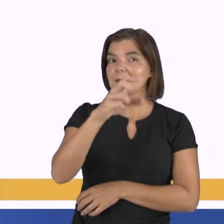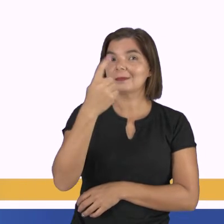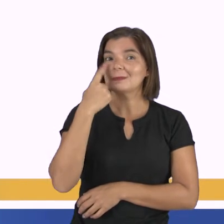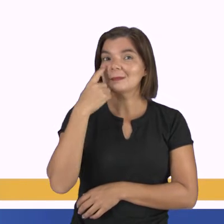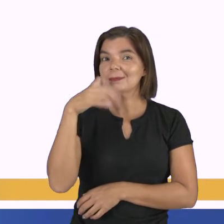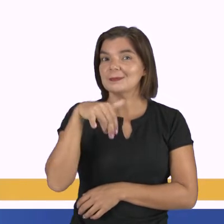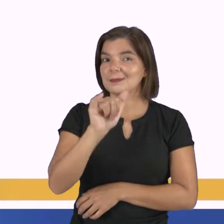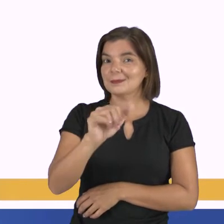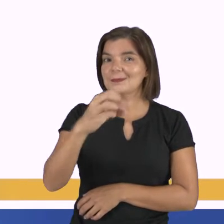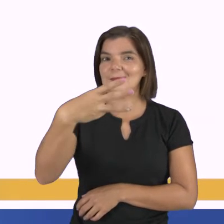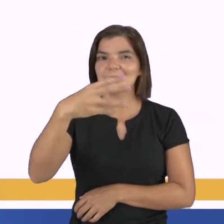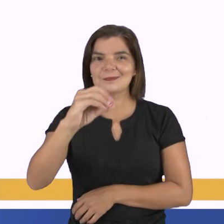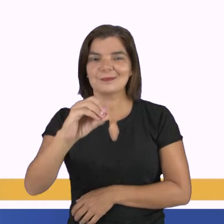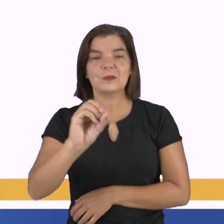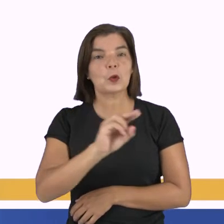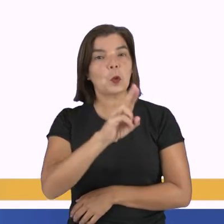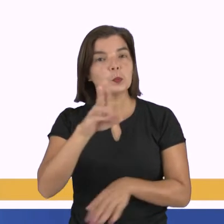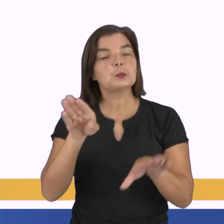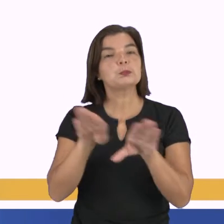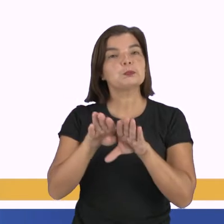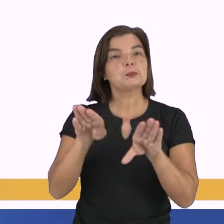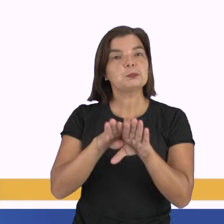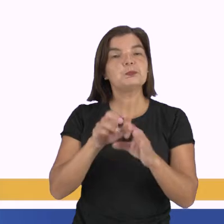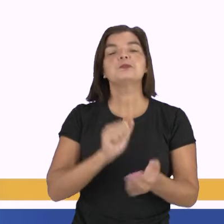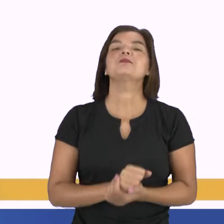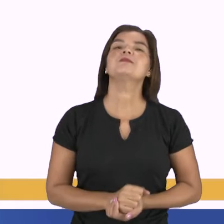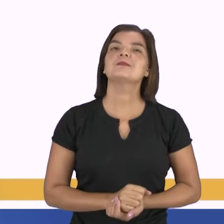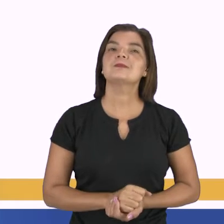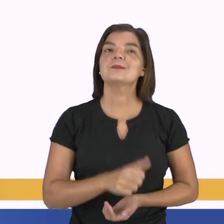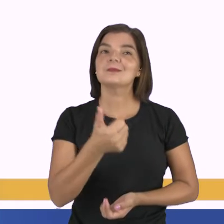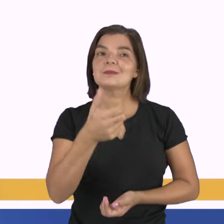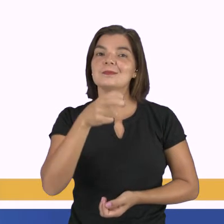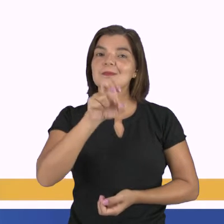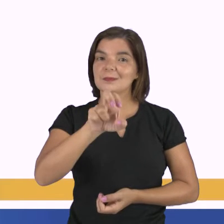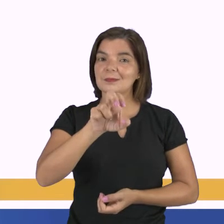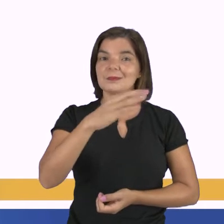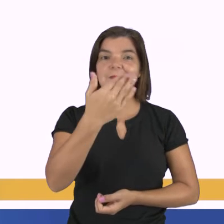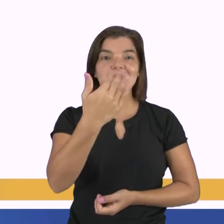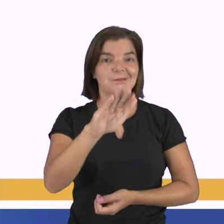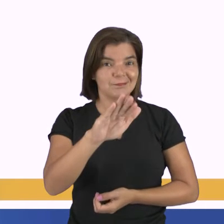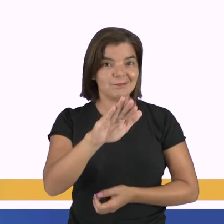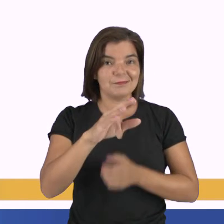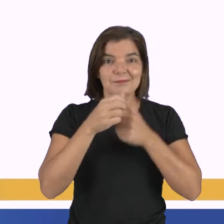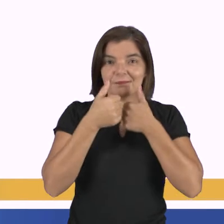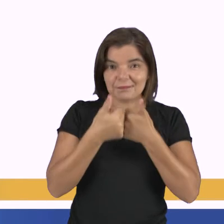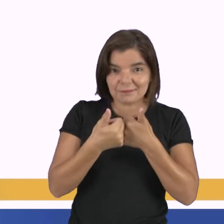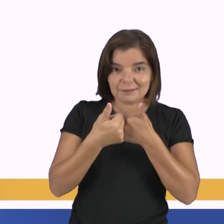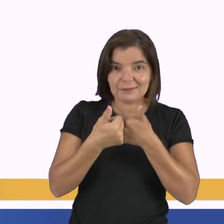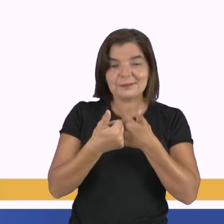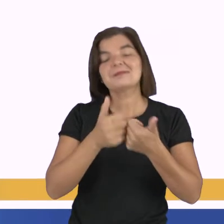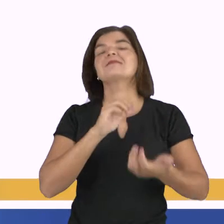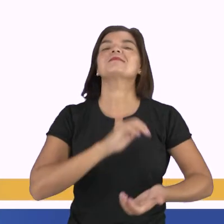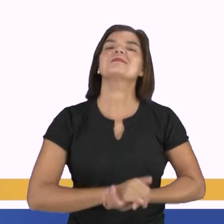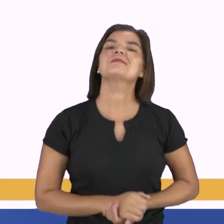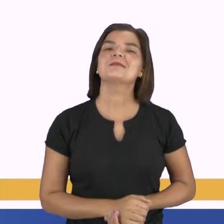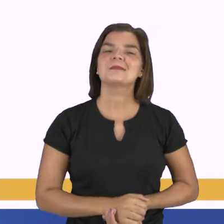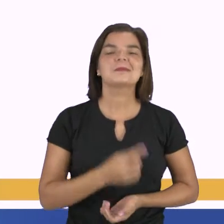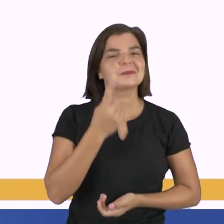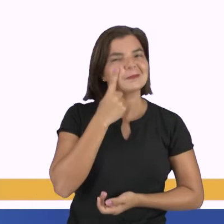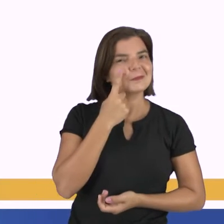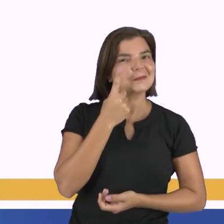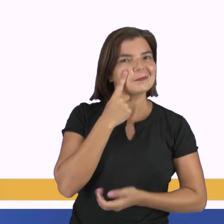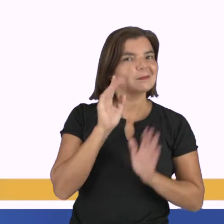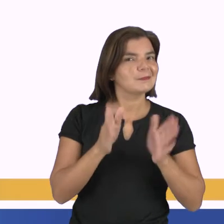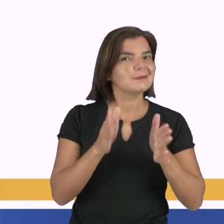Yzinho, 30. Ou também se diz aí, son las 15:30, certo? Tranquilo aí? Estão